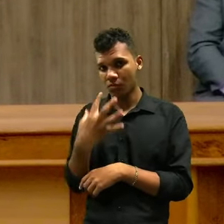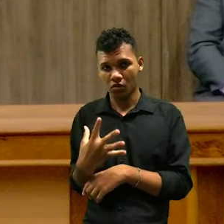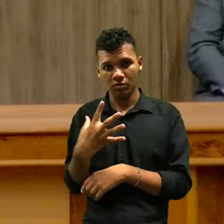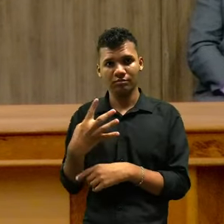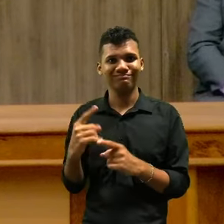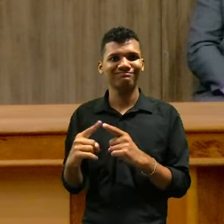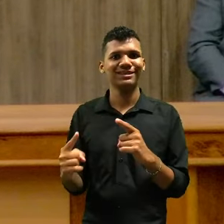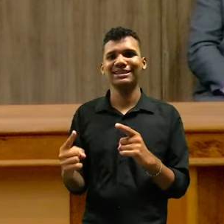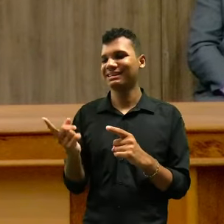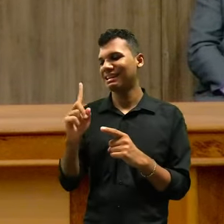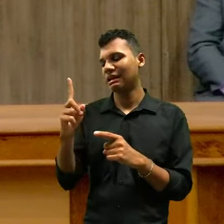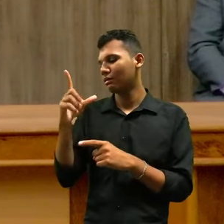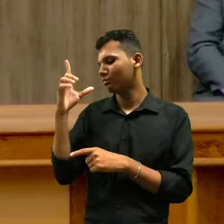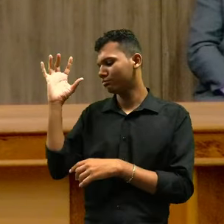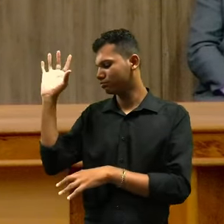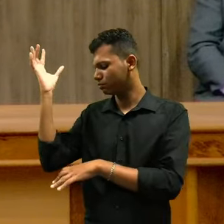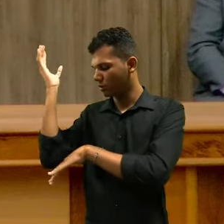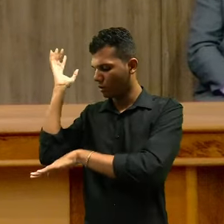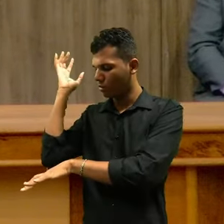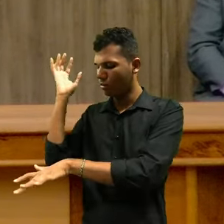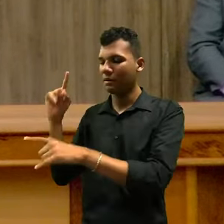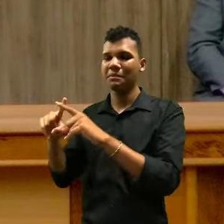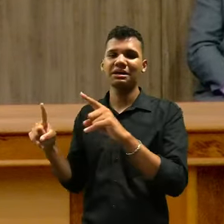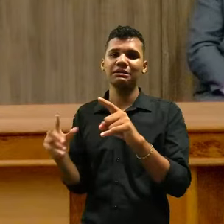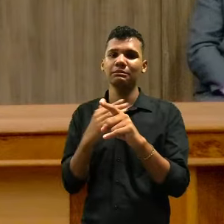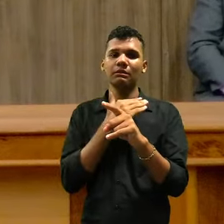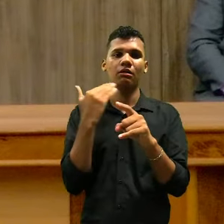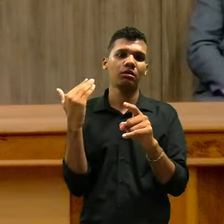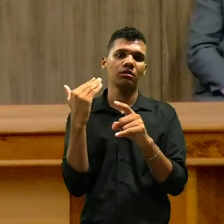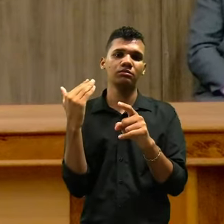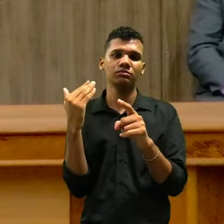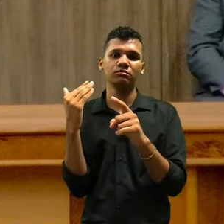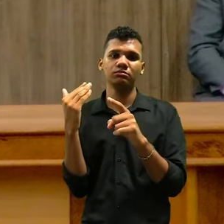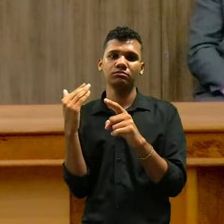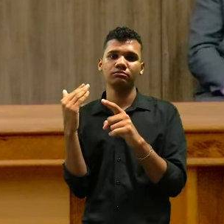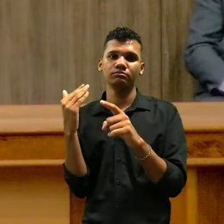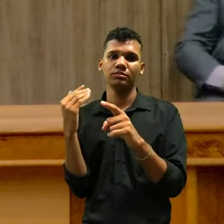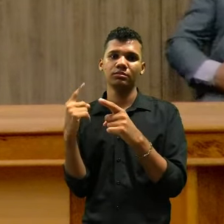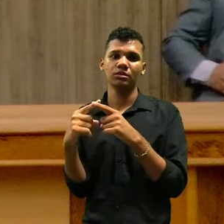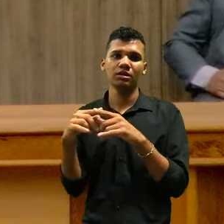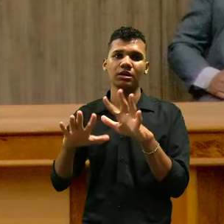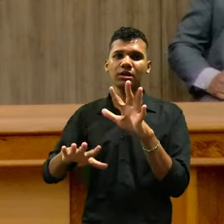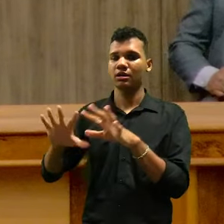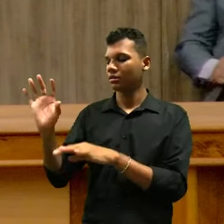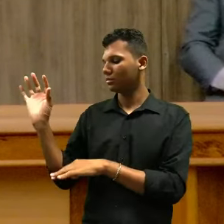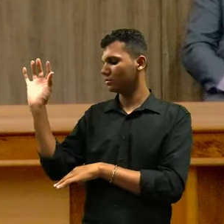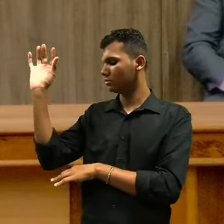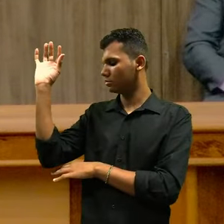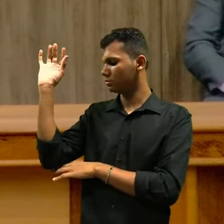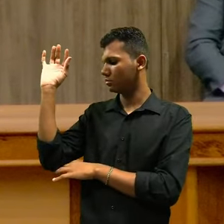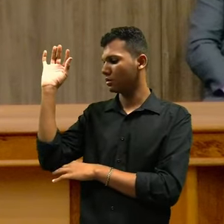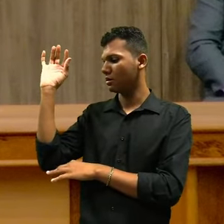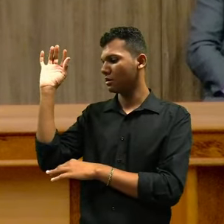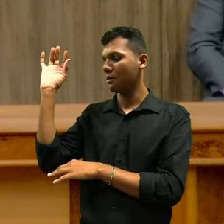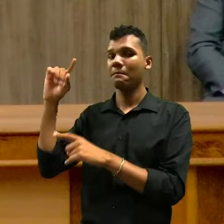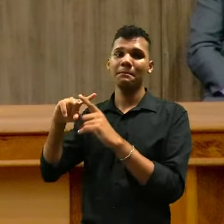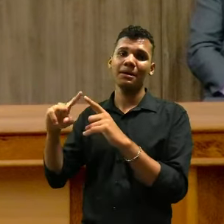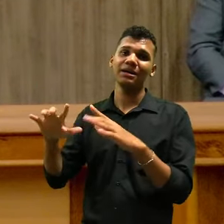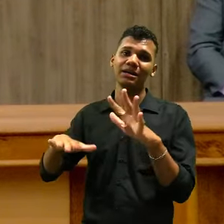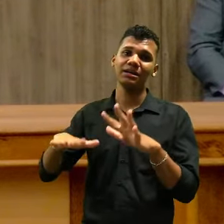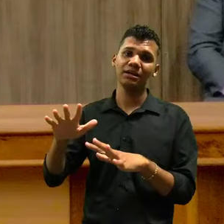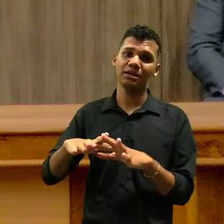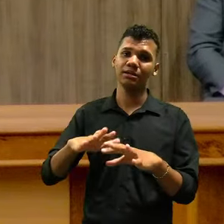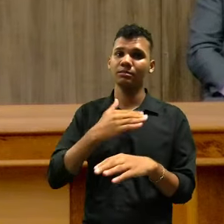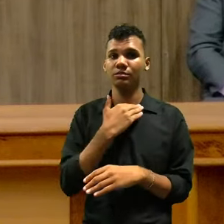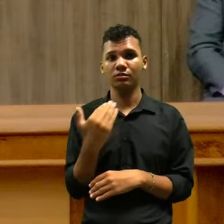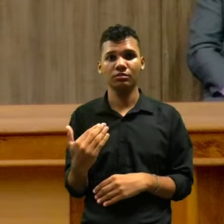ela não vai se espalhar morre e o crescimento é só da planta que fica para cima e você fica ol tá Para Morrer encosta quem